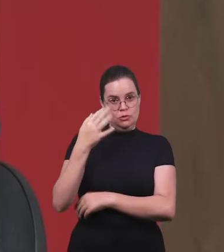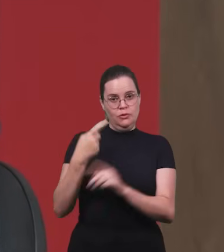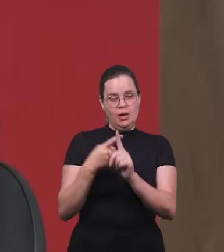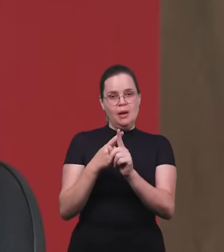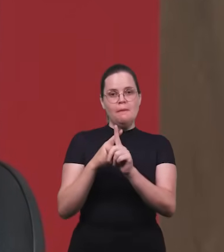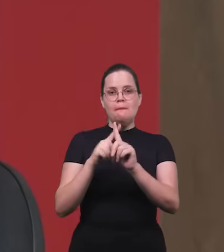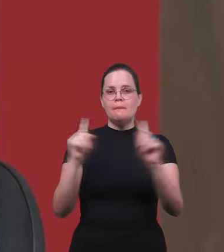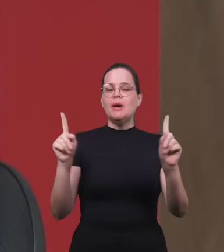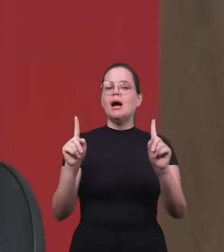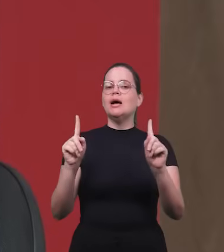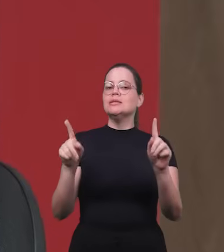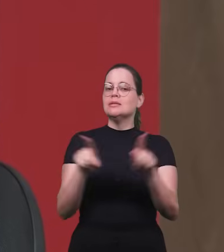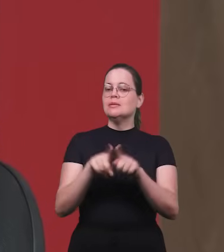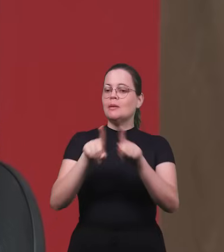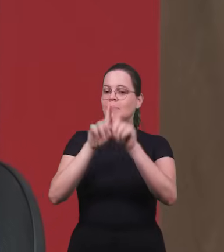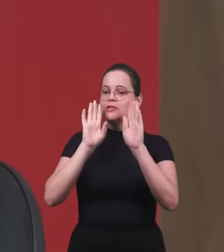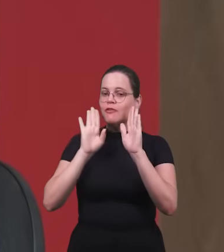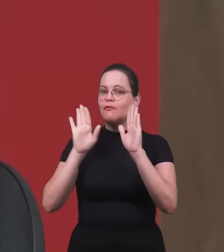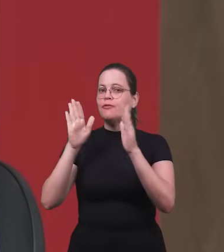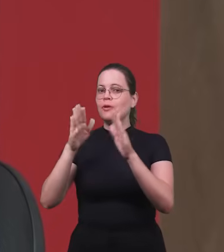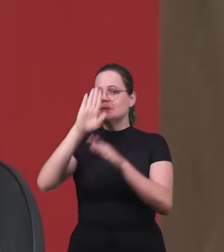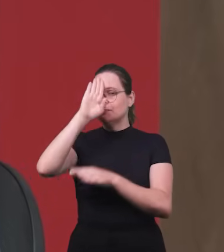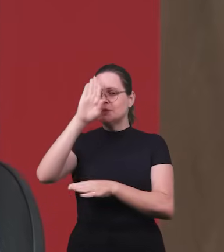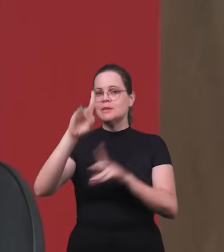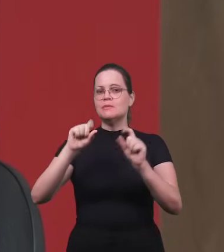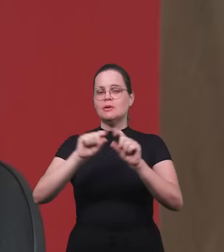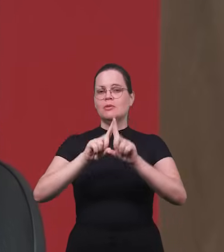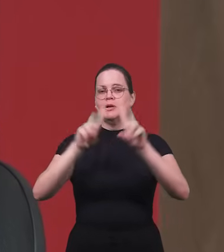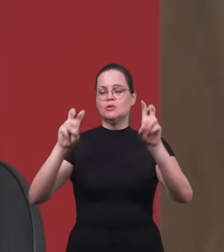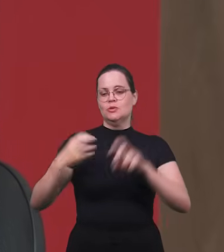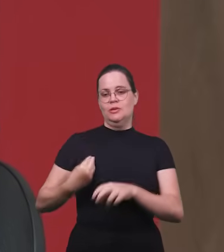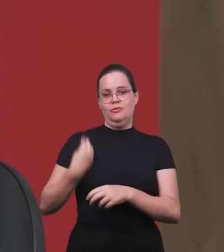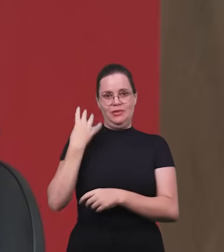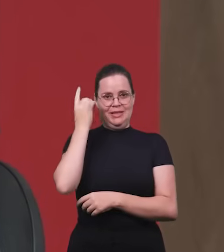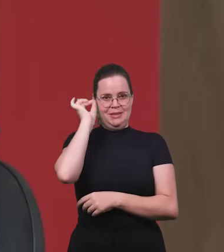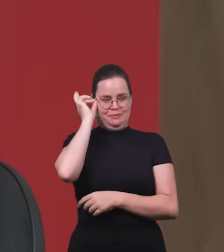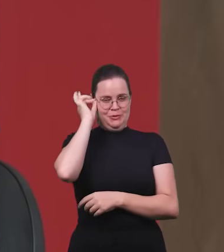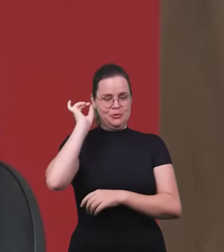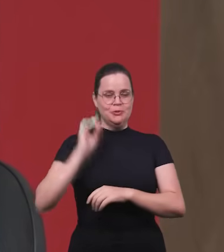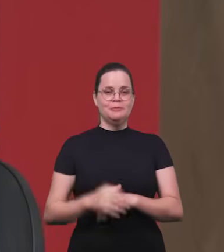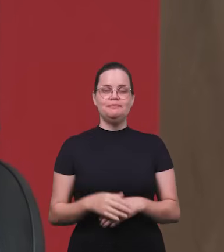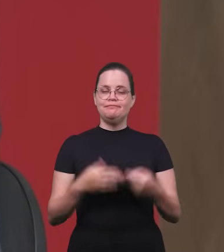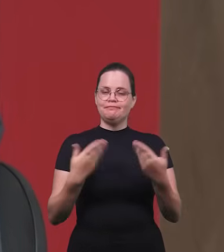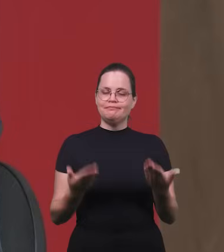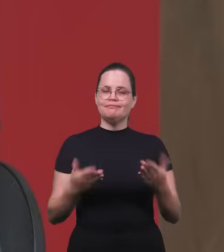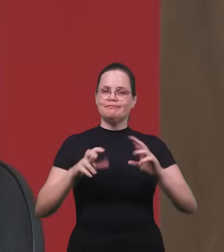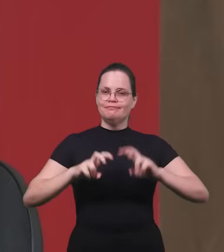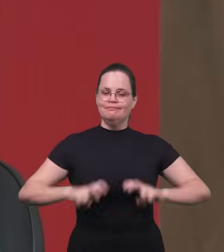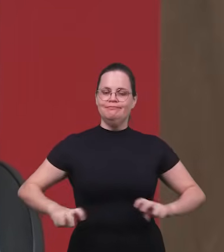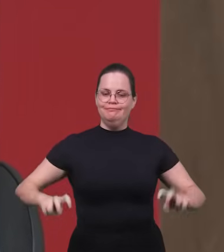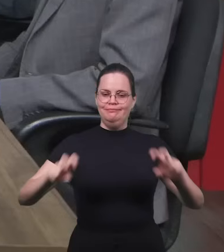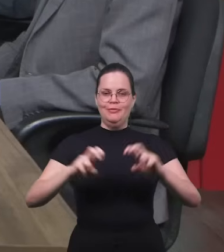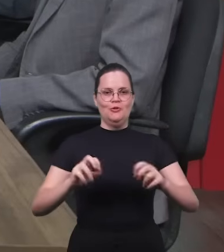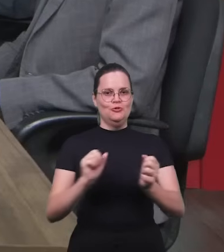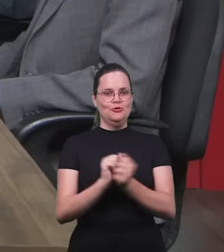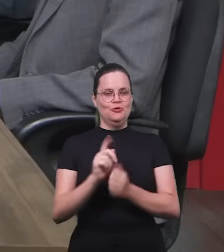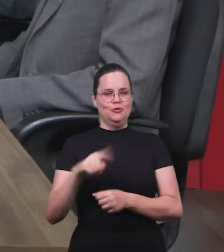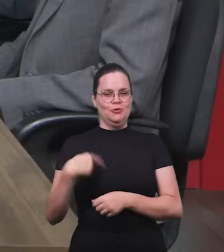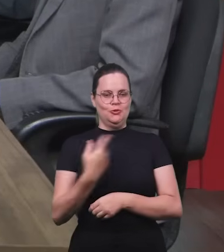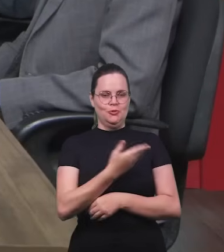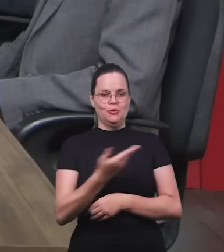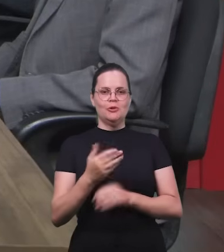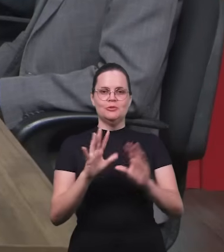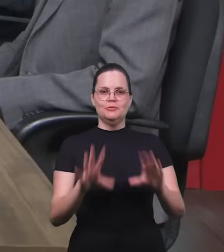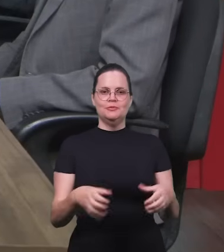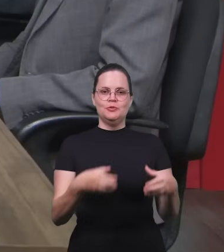é importante para a nossa caminhada espiritual. Para tratar a respeito desse assunto, estamos aqui com alguns membros do Grupo Ciência e Fé.